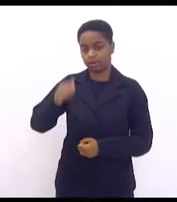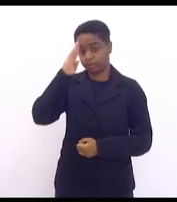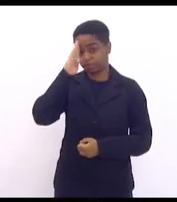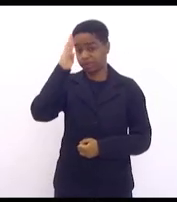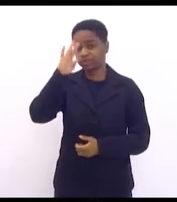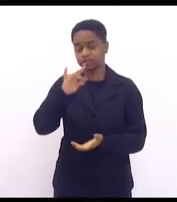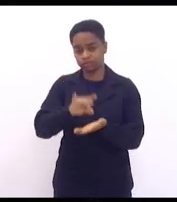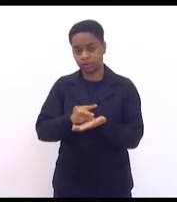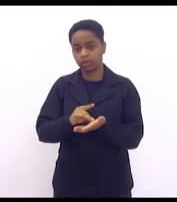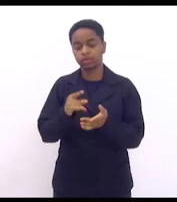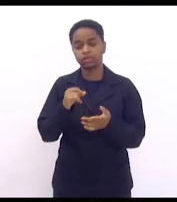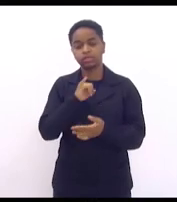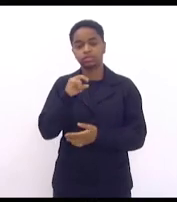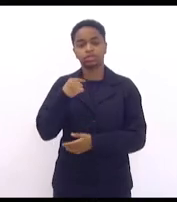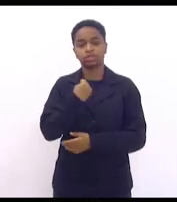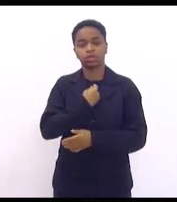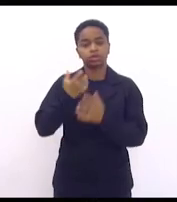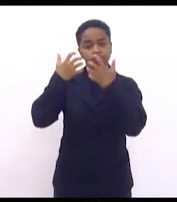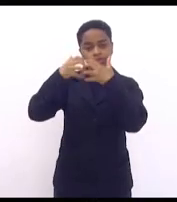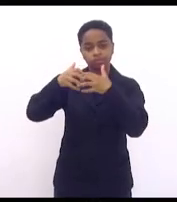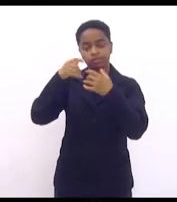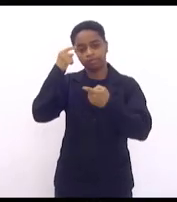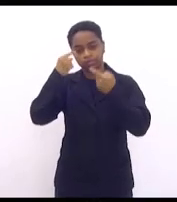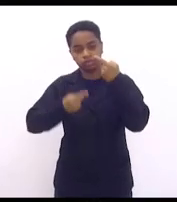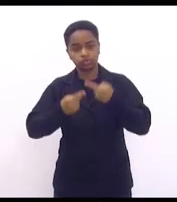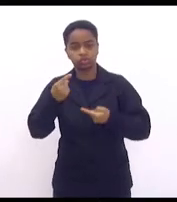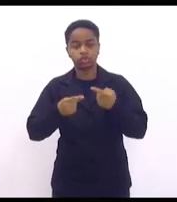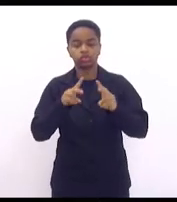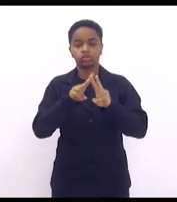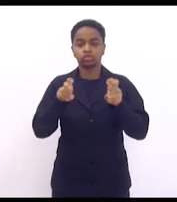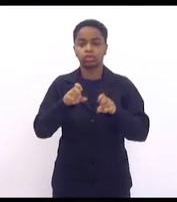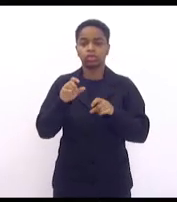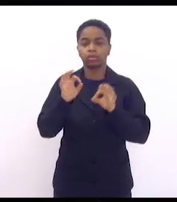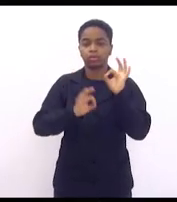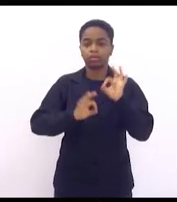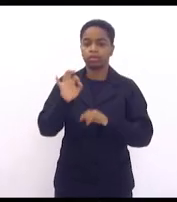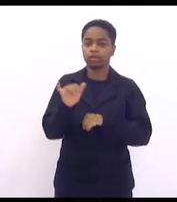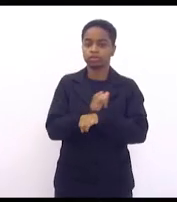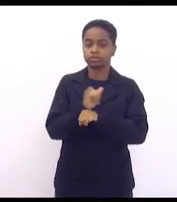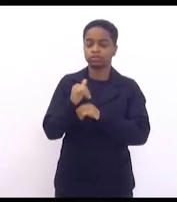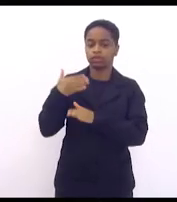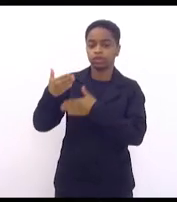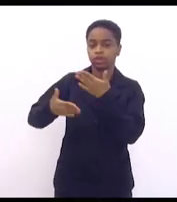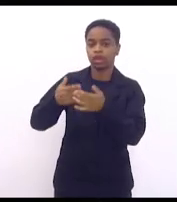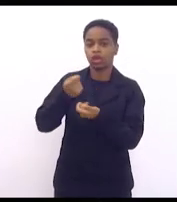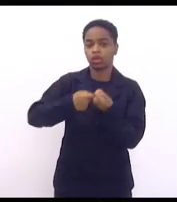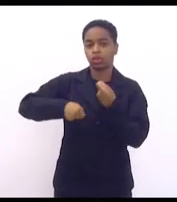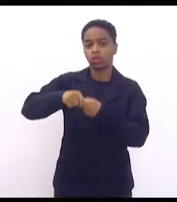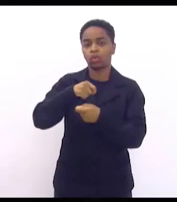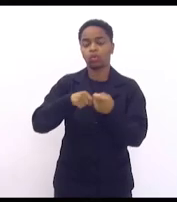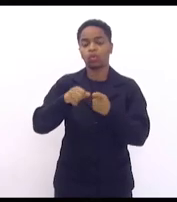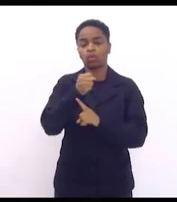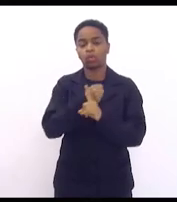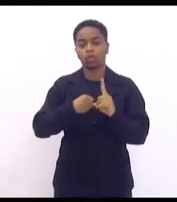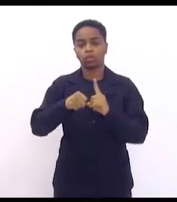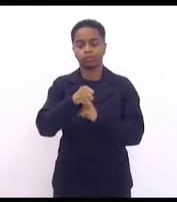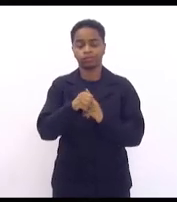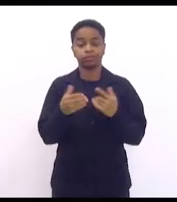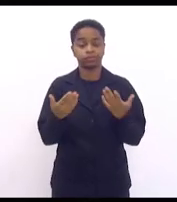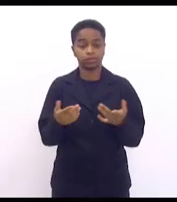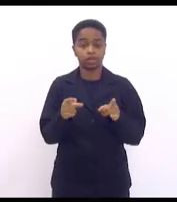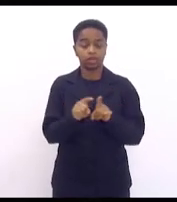fundamental quando se pensar aqui no plano estratégico de desenvolvimento econômico e social. Por outro